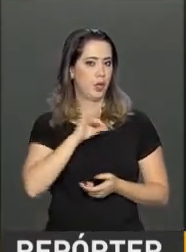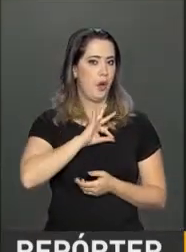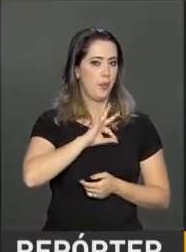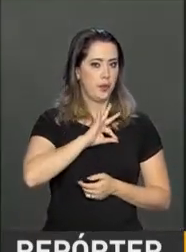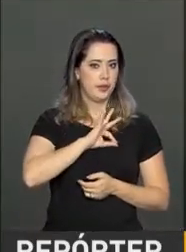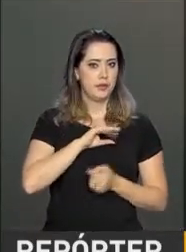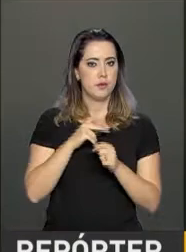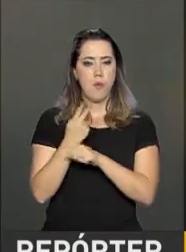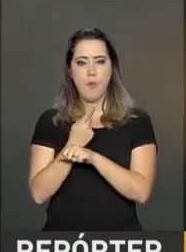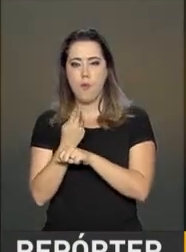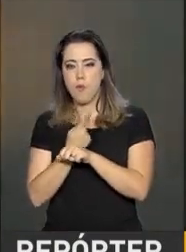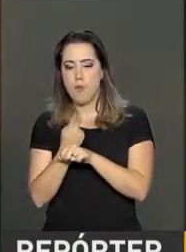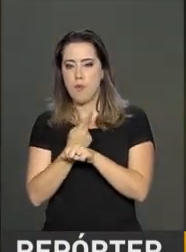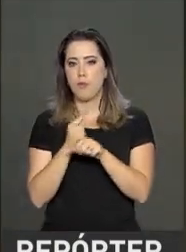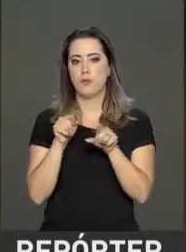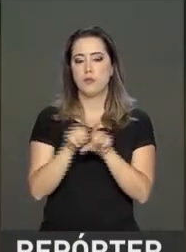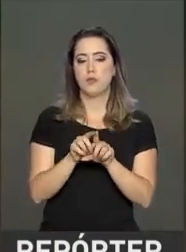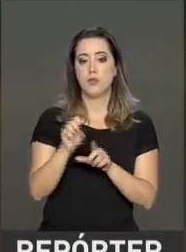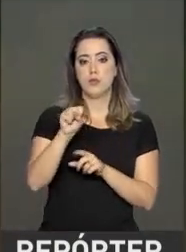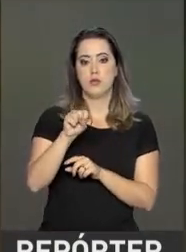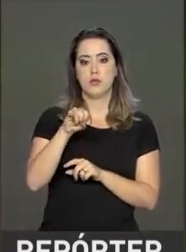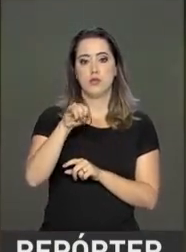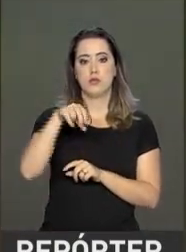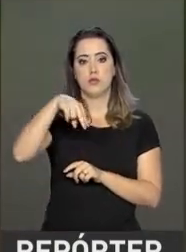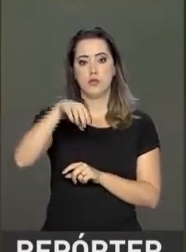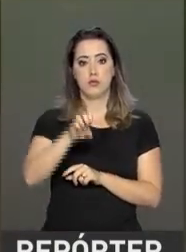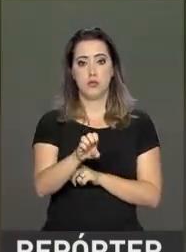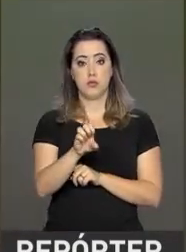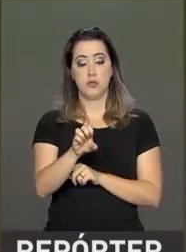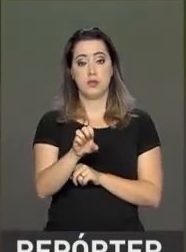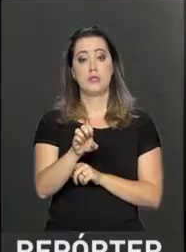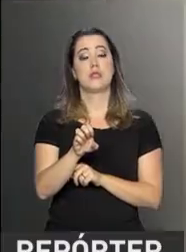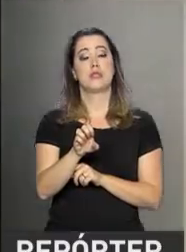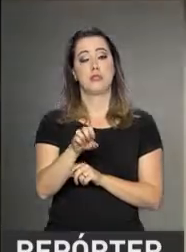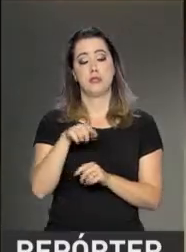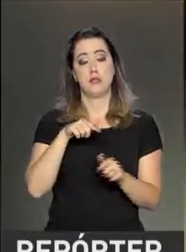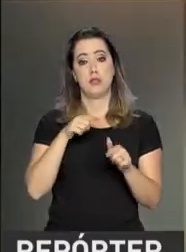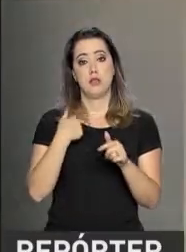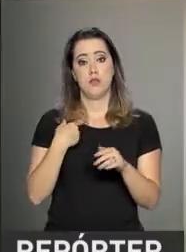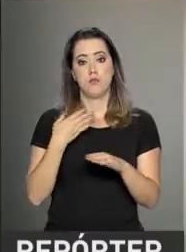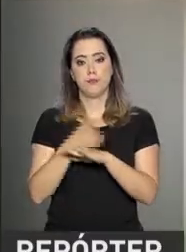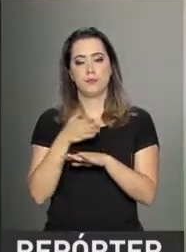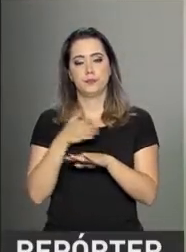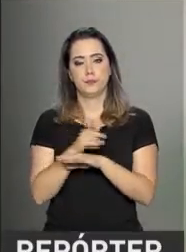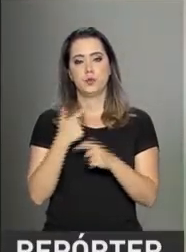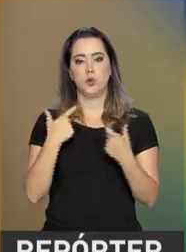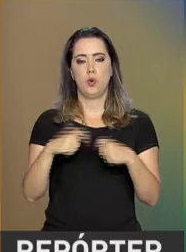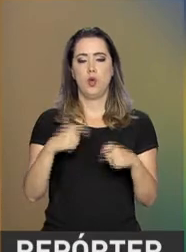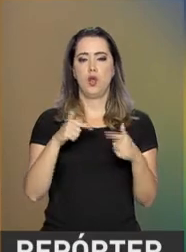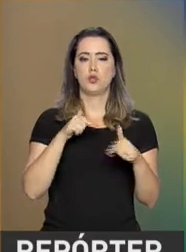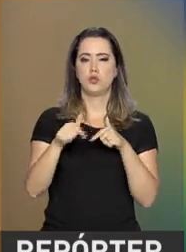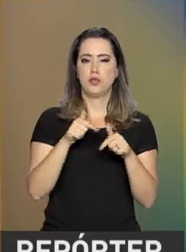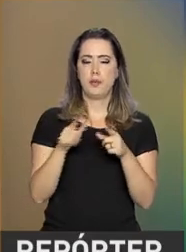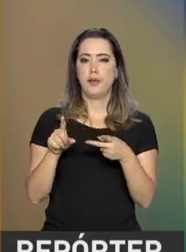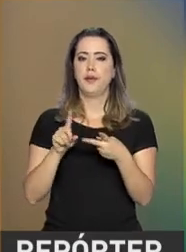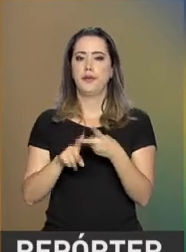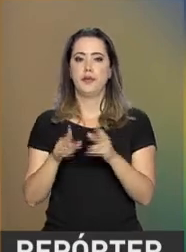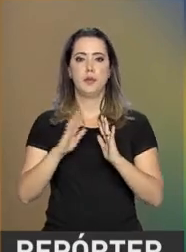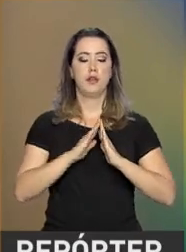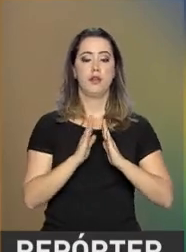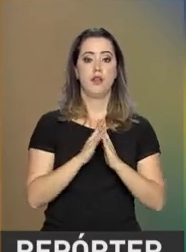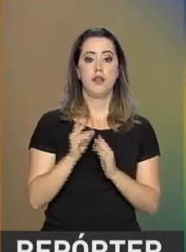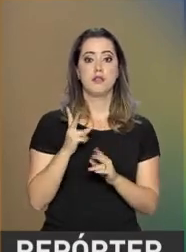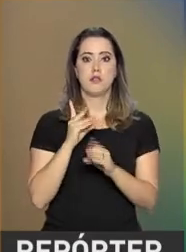emprego sine em marabá local onde trabalhava os investigados e também na residência deles eles encontraram cartões